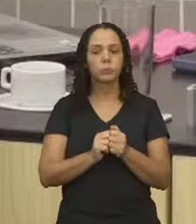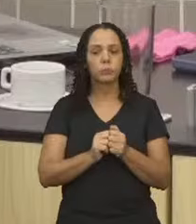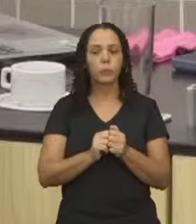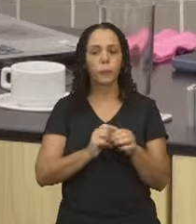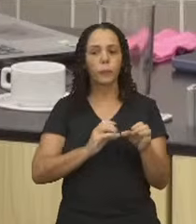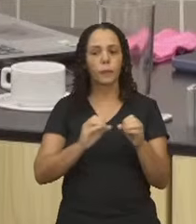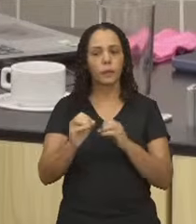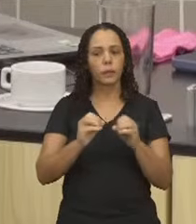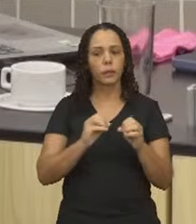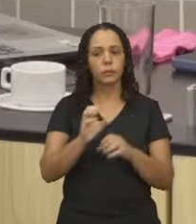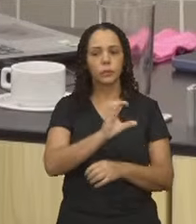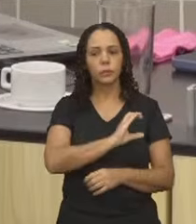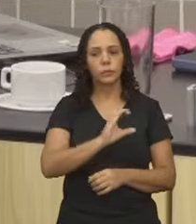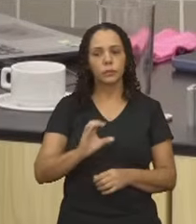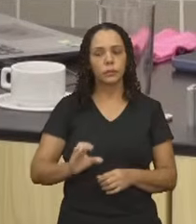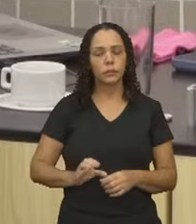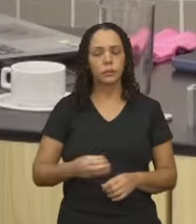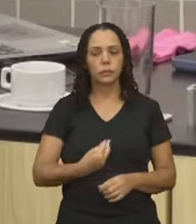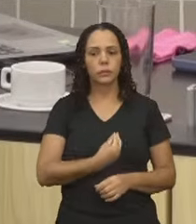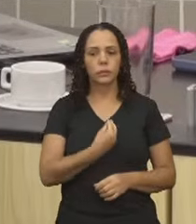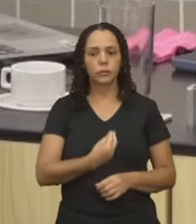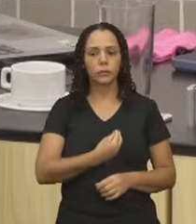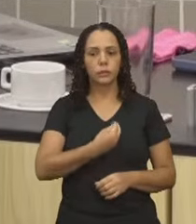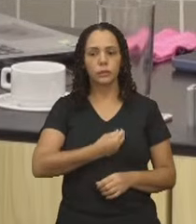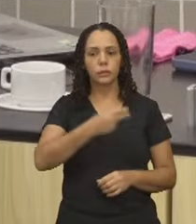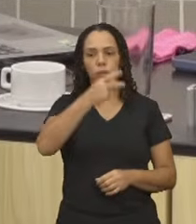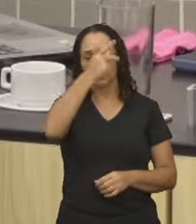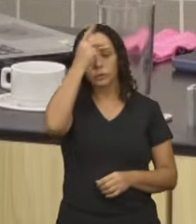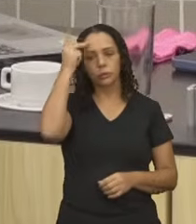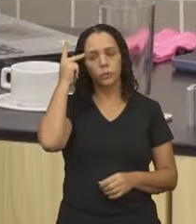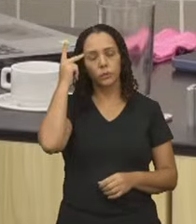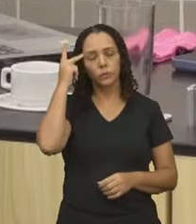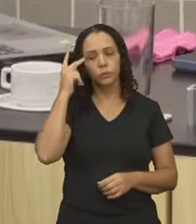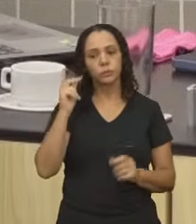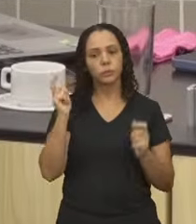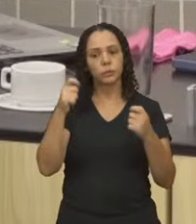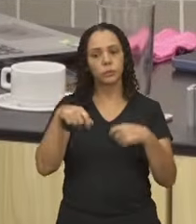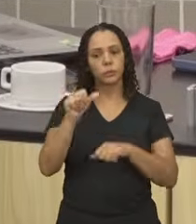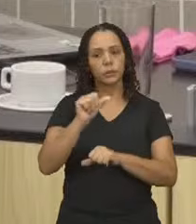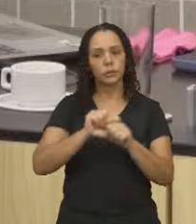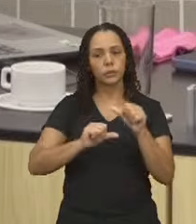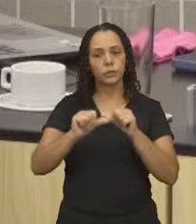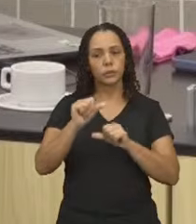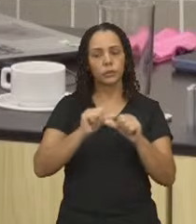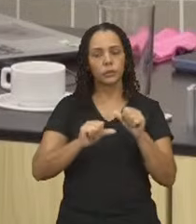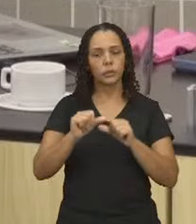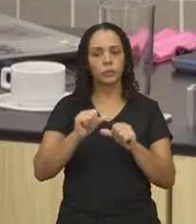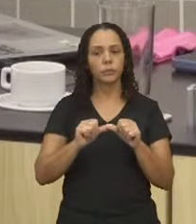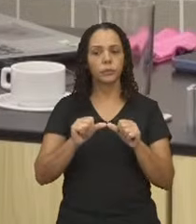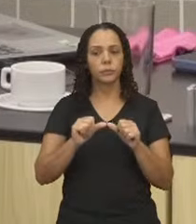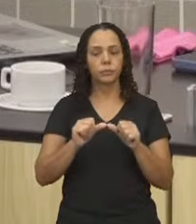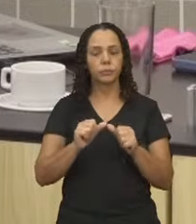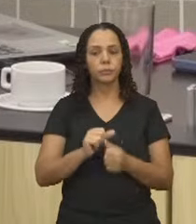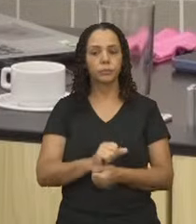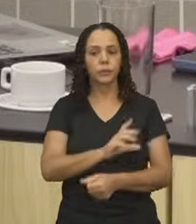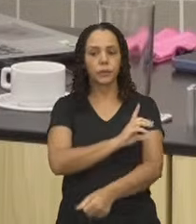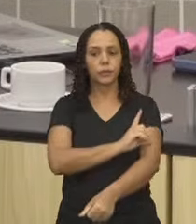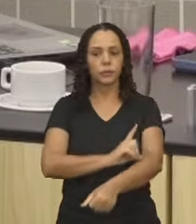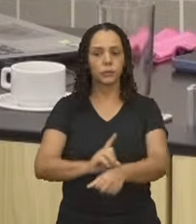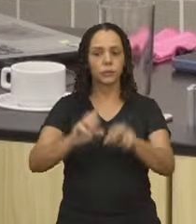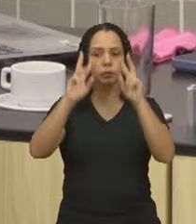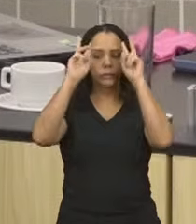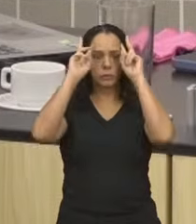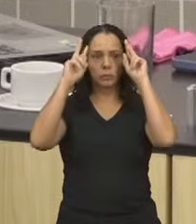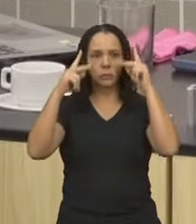Cristo na vida do homem, ressaltando seu poder transformador ao restaurar a dignidade humana, trazendo